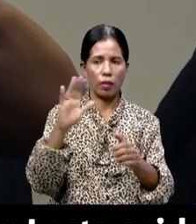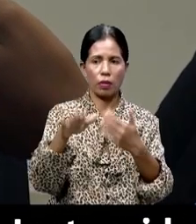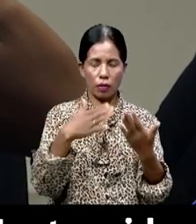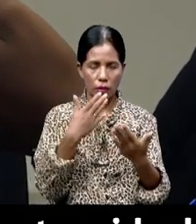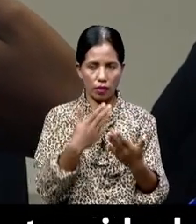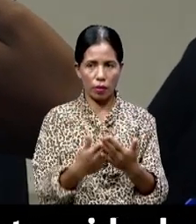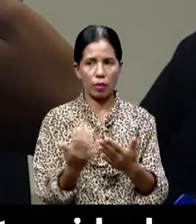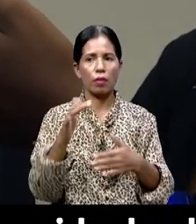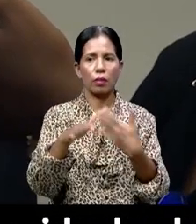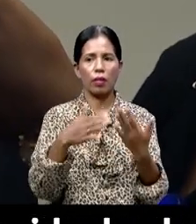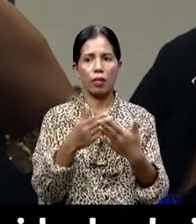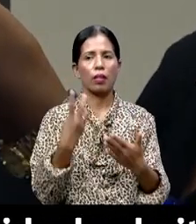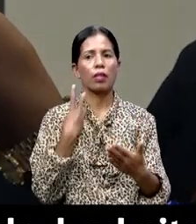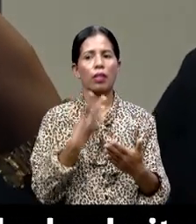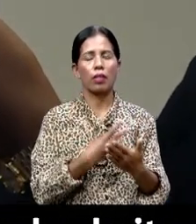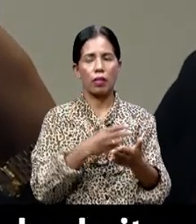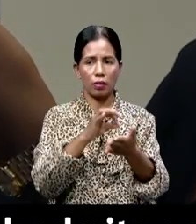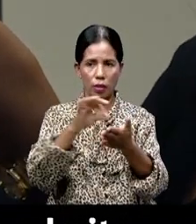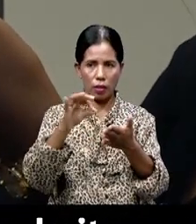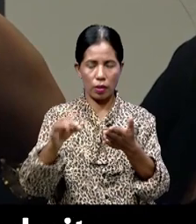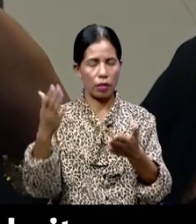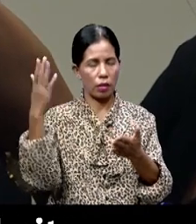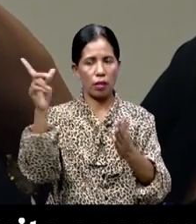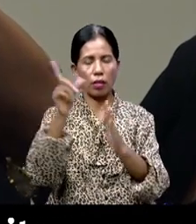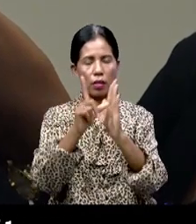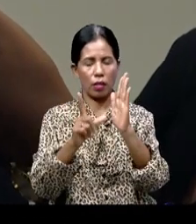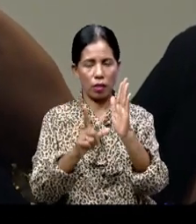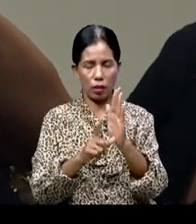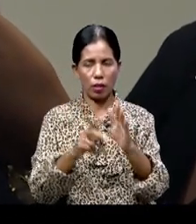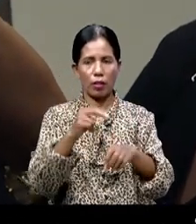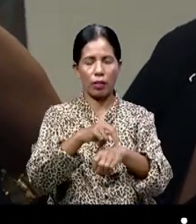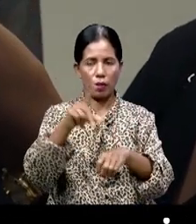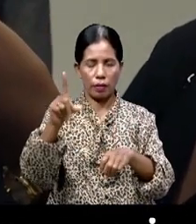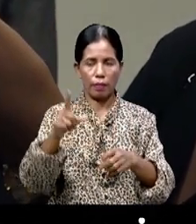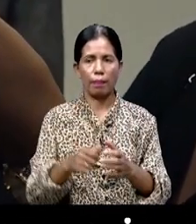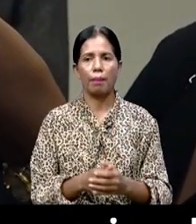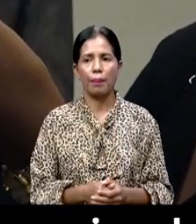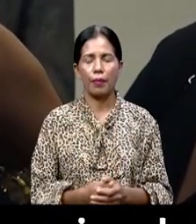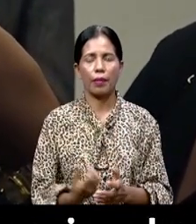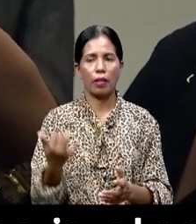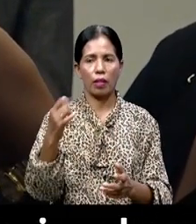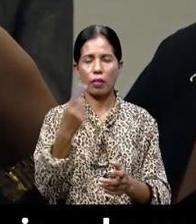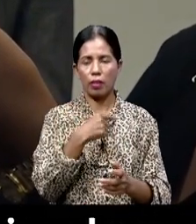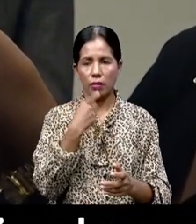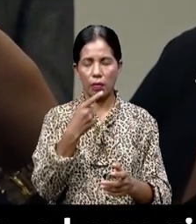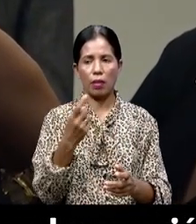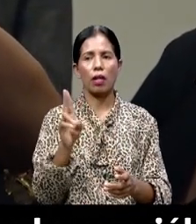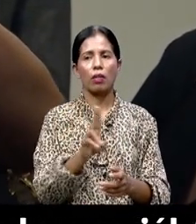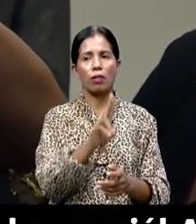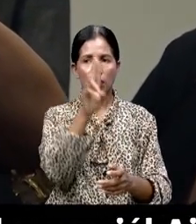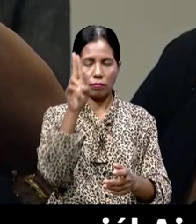ser bem maka e ter resistona e enquadramento de qualificação nacional. Né bem, se maka cara